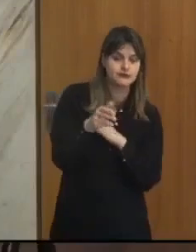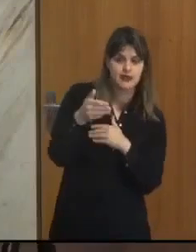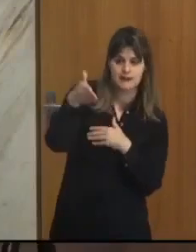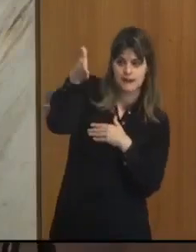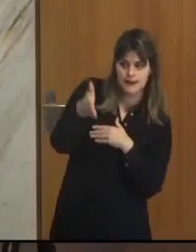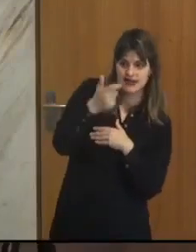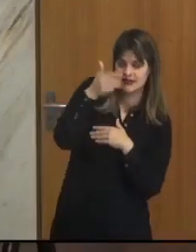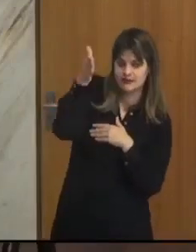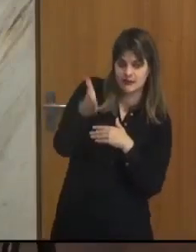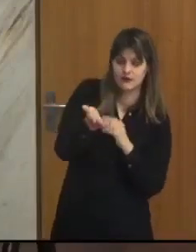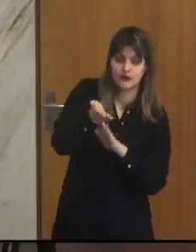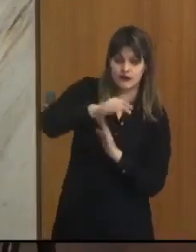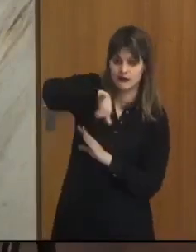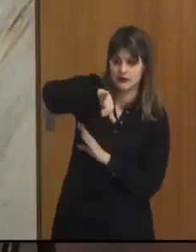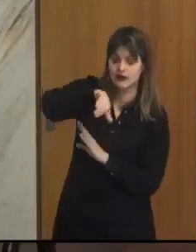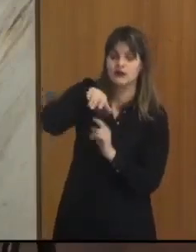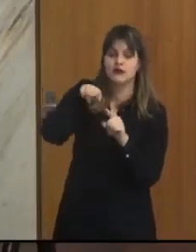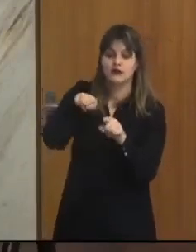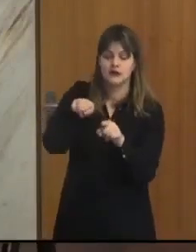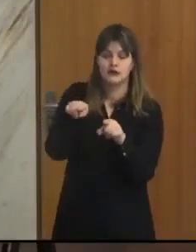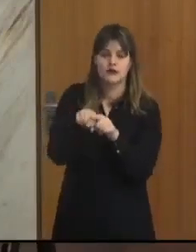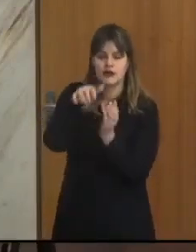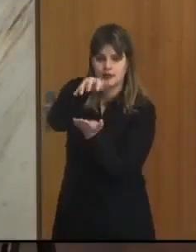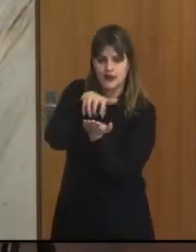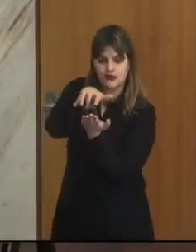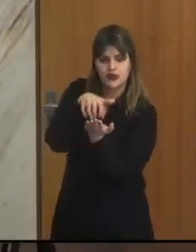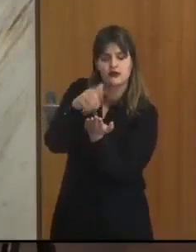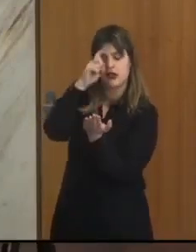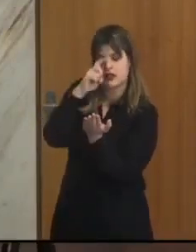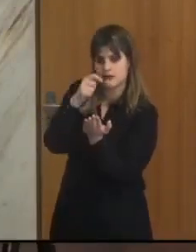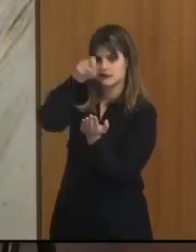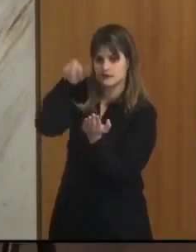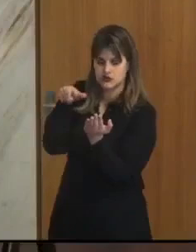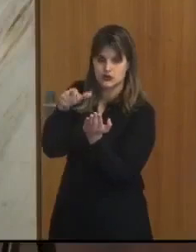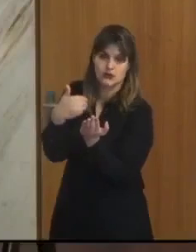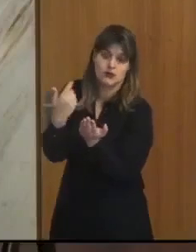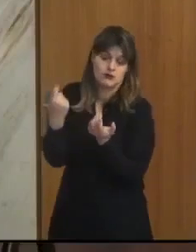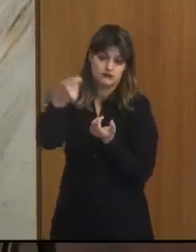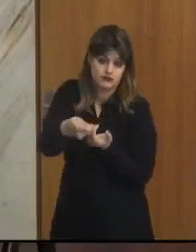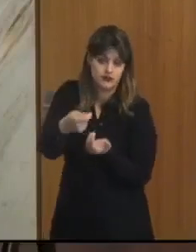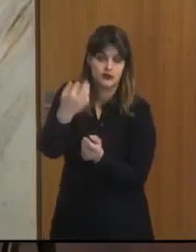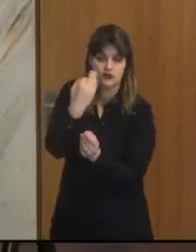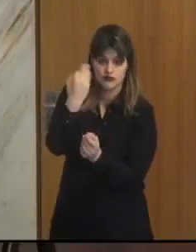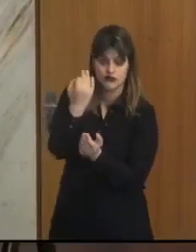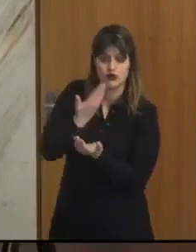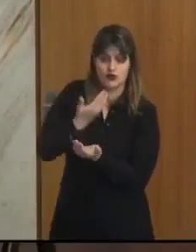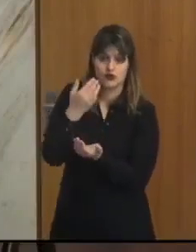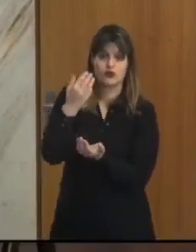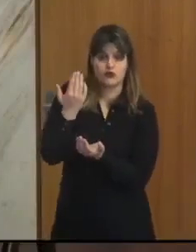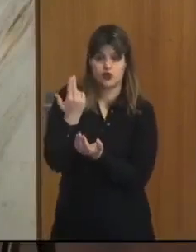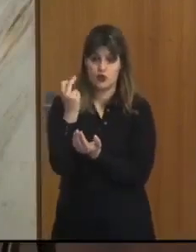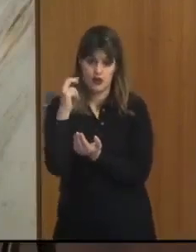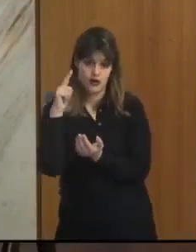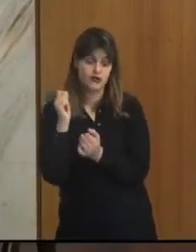partes. Do lado direito foi gravado o texto que recorda o doador, ao tempo Duque de Beja e neto de Elrei Dom Duarte, e no lado